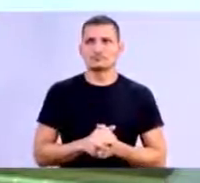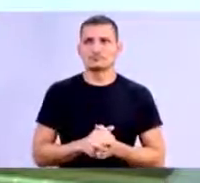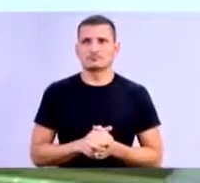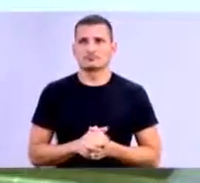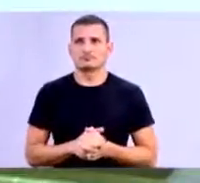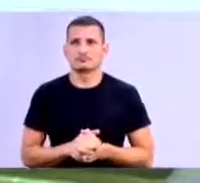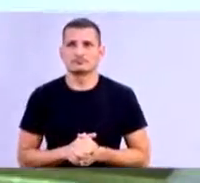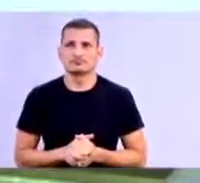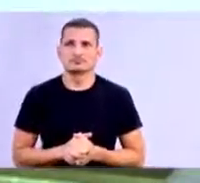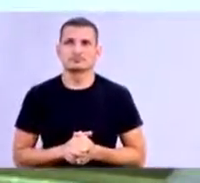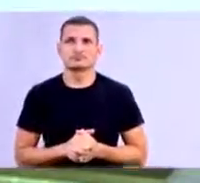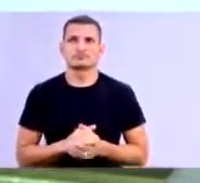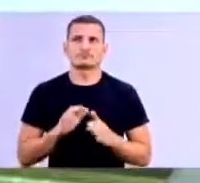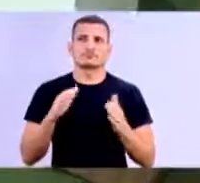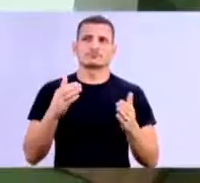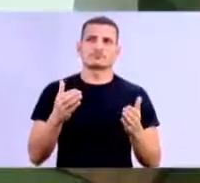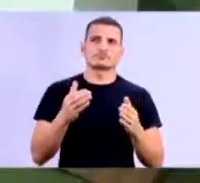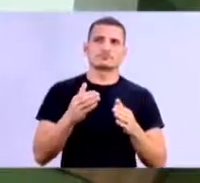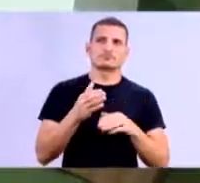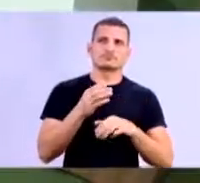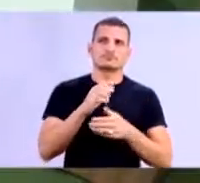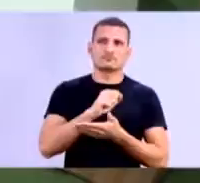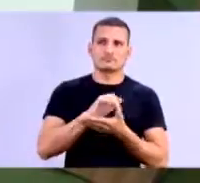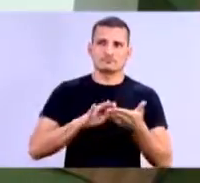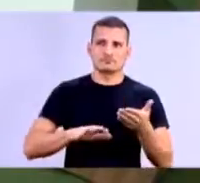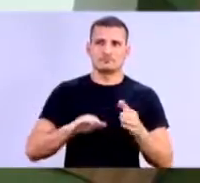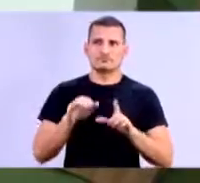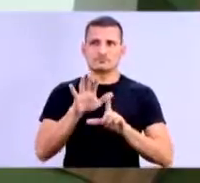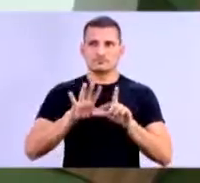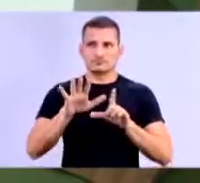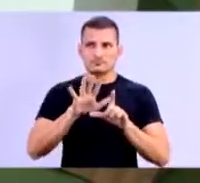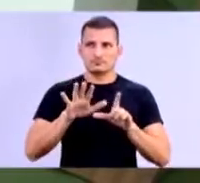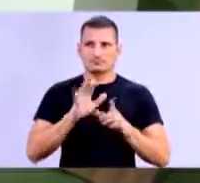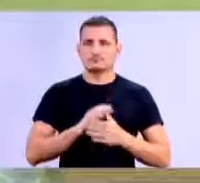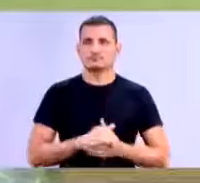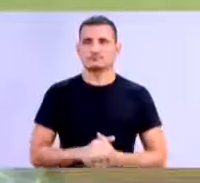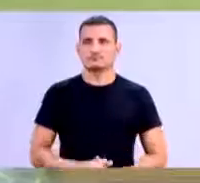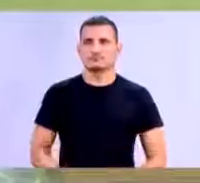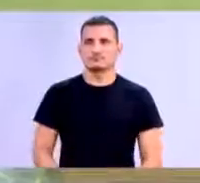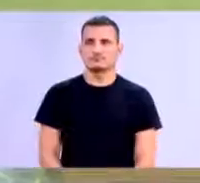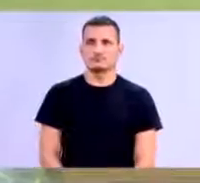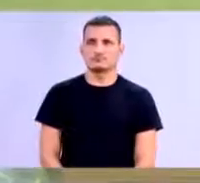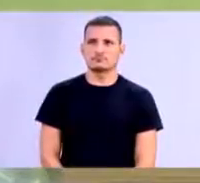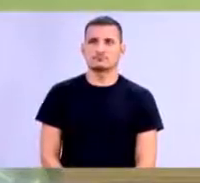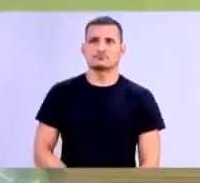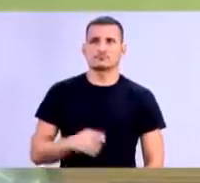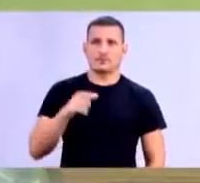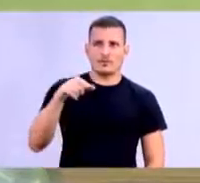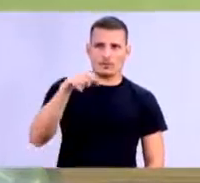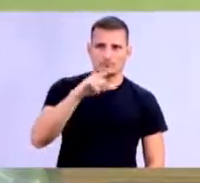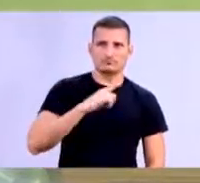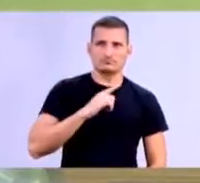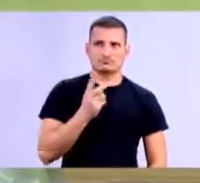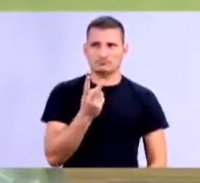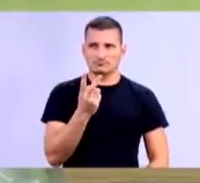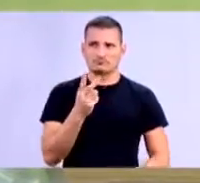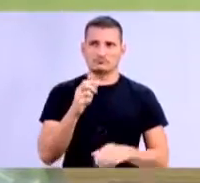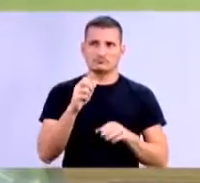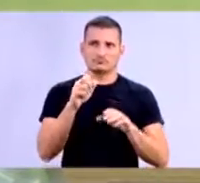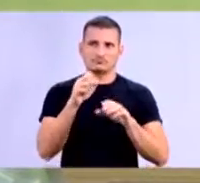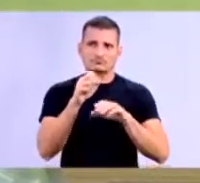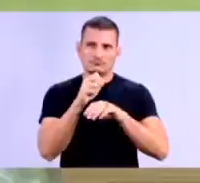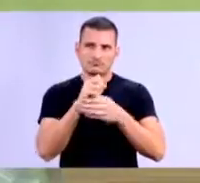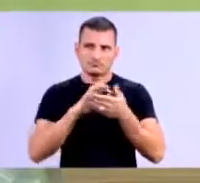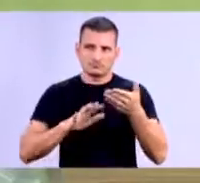qual será a nossa atividade do AVA, de Nalva? Lembrando que vocês estão aí com 2 atividades disponíveis,